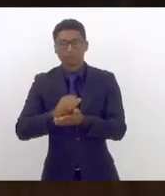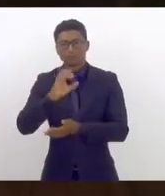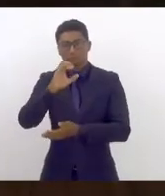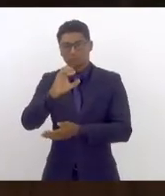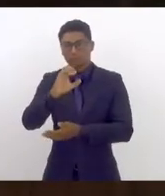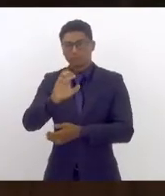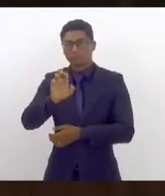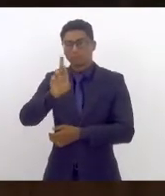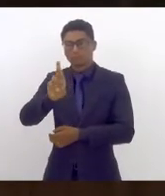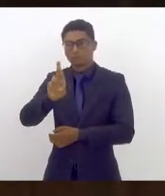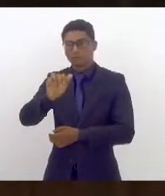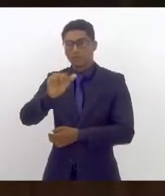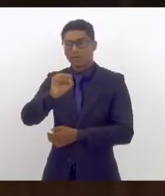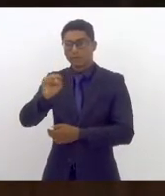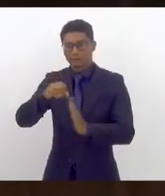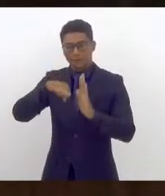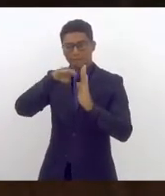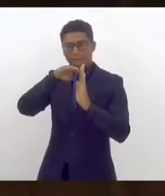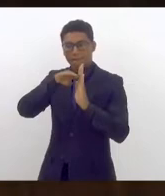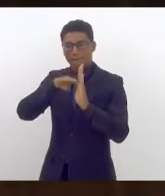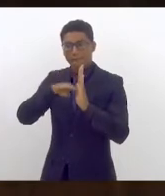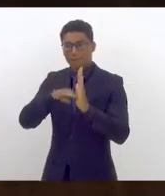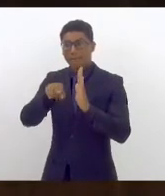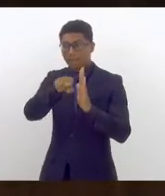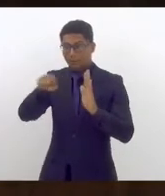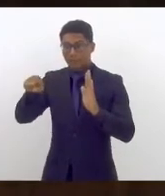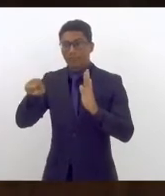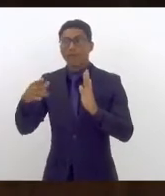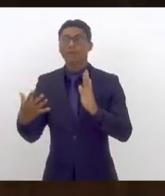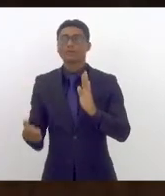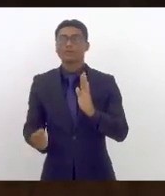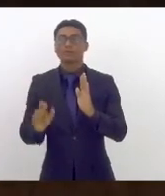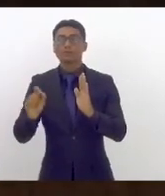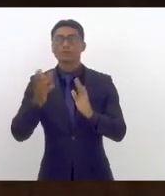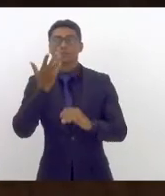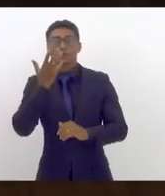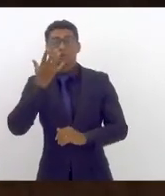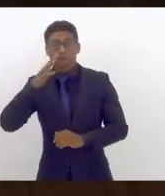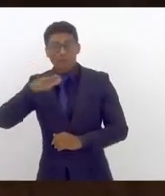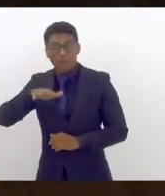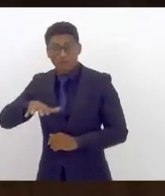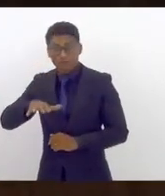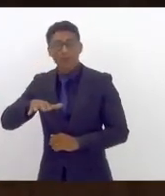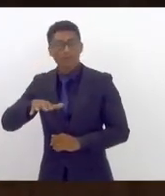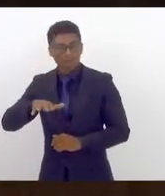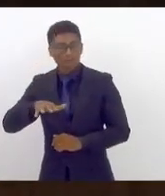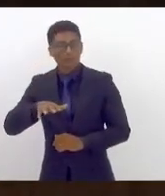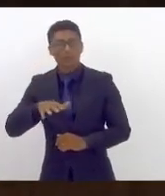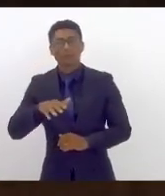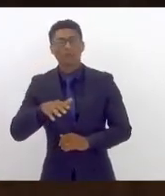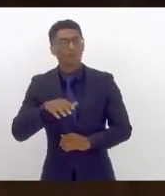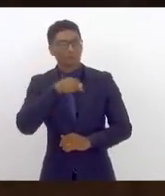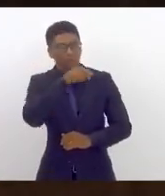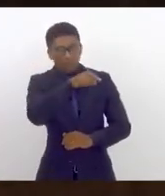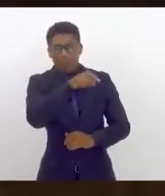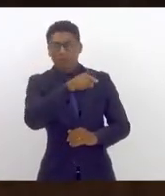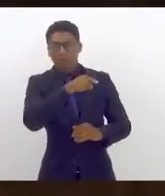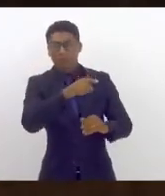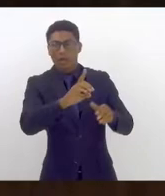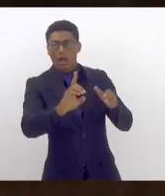e se habilitam para cuidar de crianças ao invés delas irem para os abrigos ser